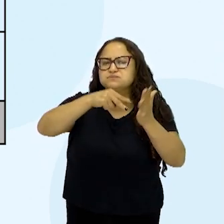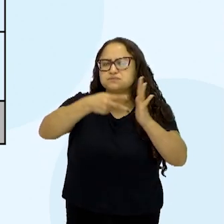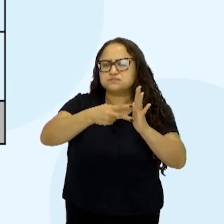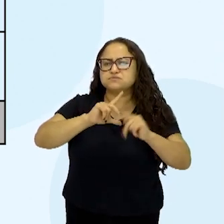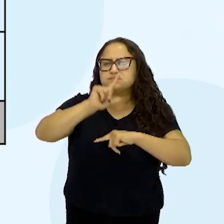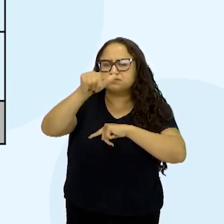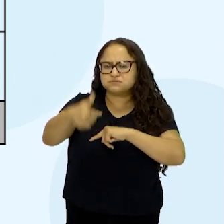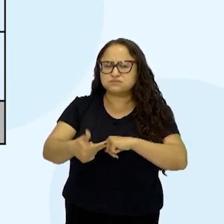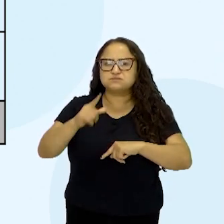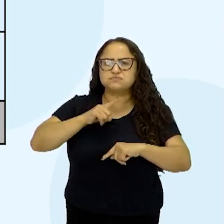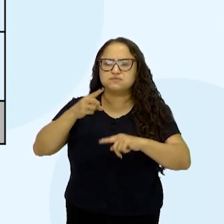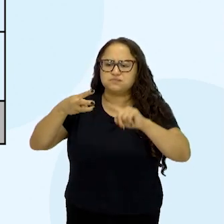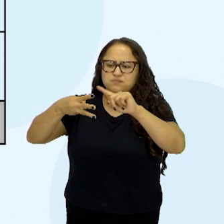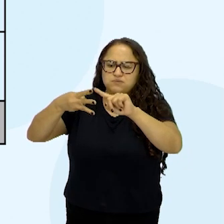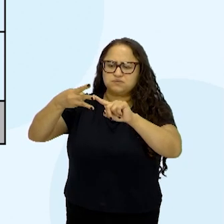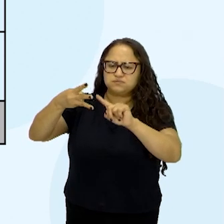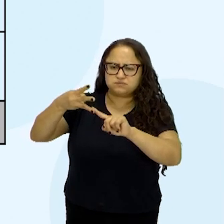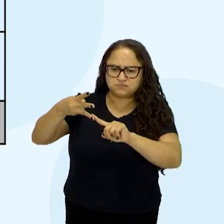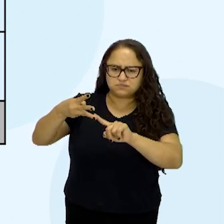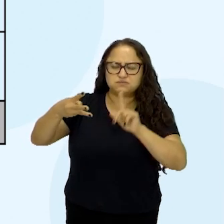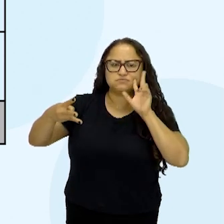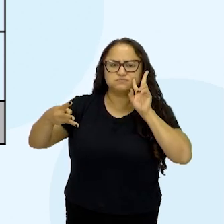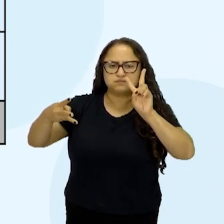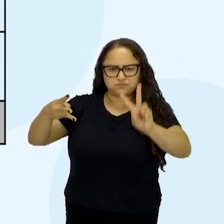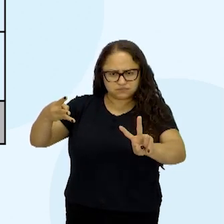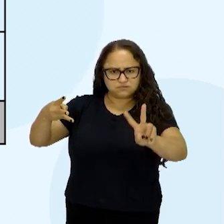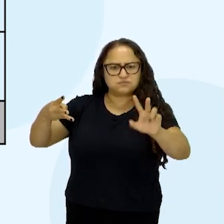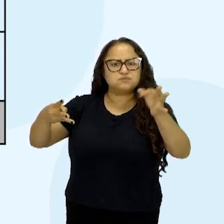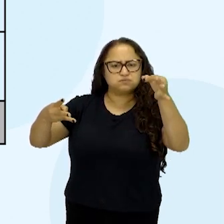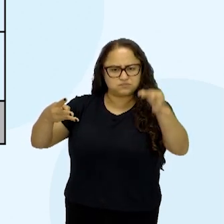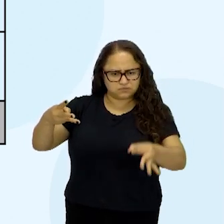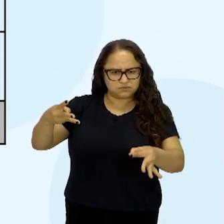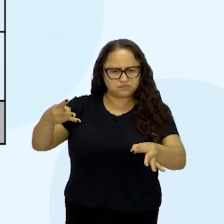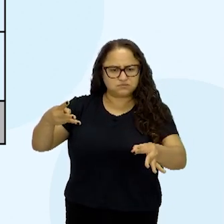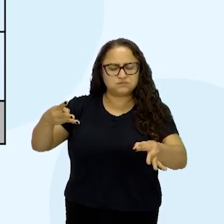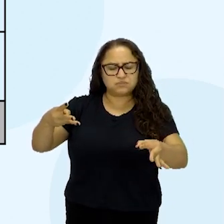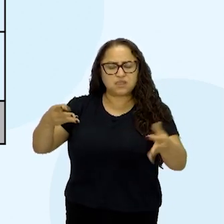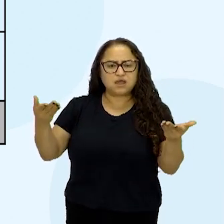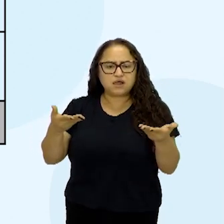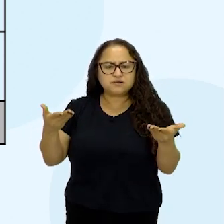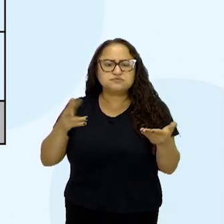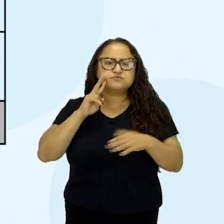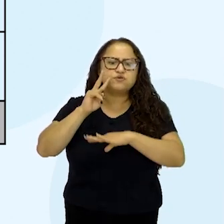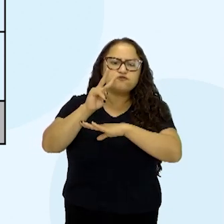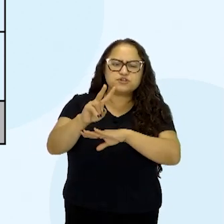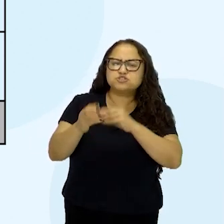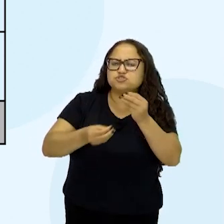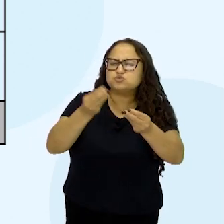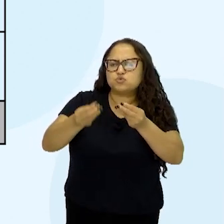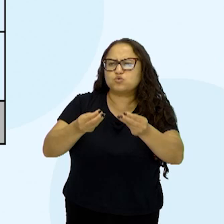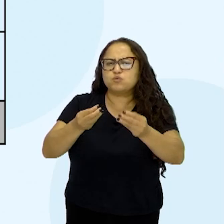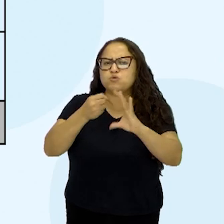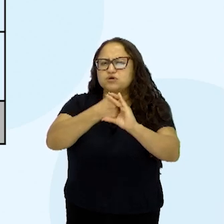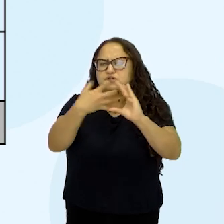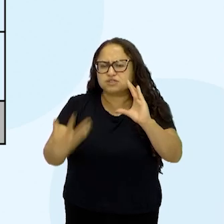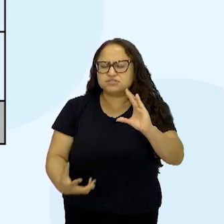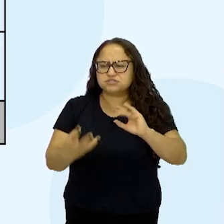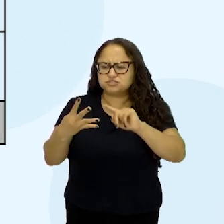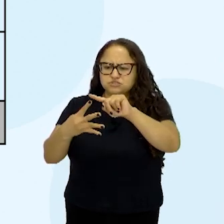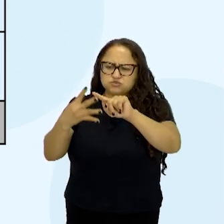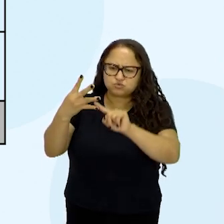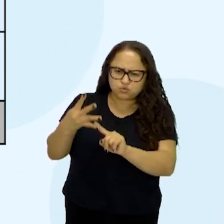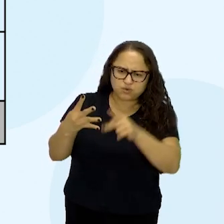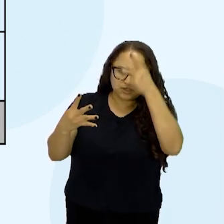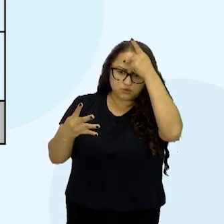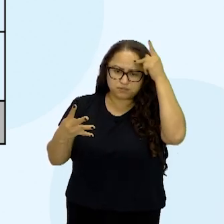vai dividir em 3 partes para que a gente olhe para a figura novamente e comece a escrever essas características para aquelas 4 pessoas que estão